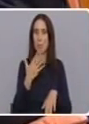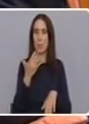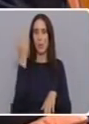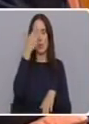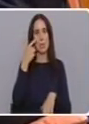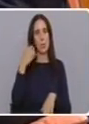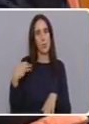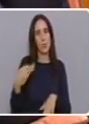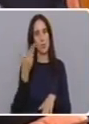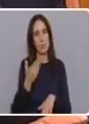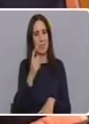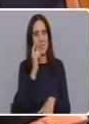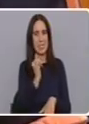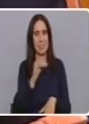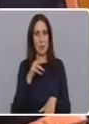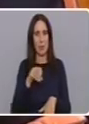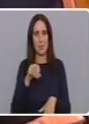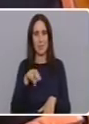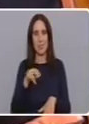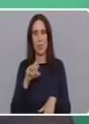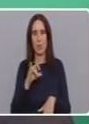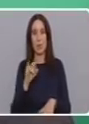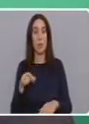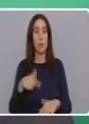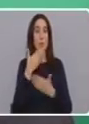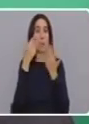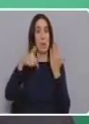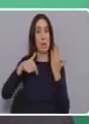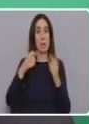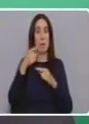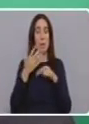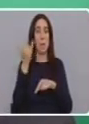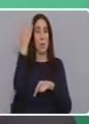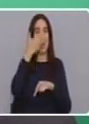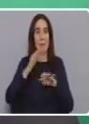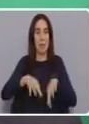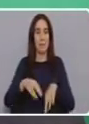em particular, com a Simone. Pois, hoje comecei aqui de manhã e acabo à meia-noite.